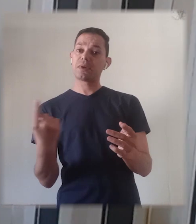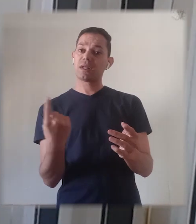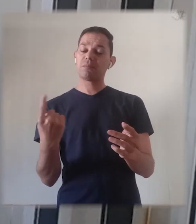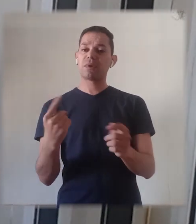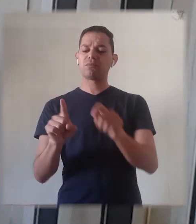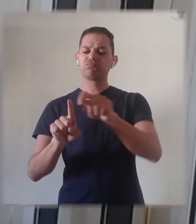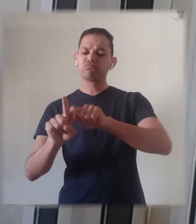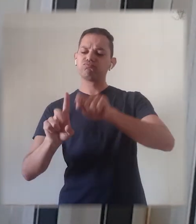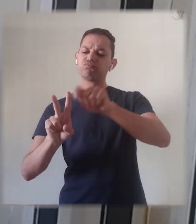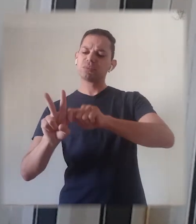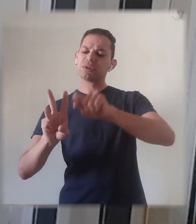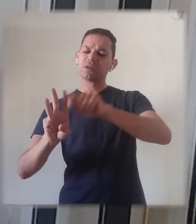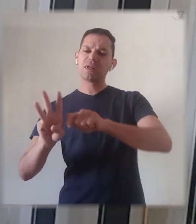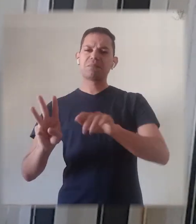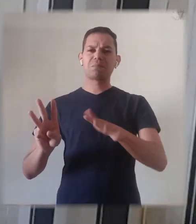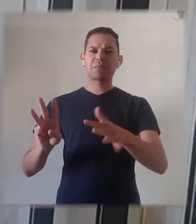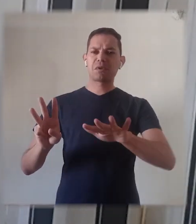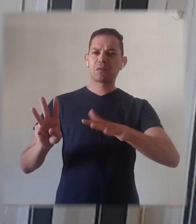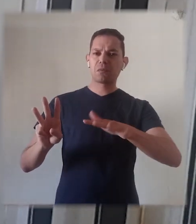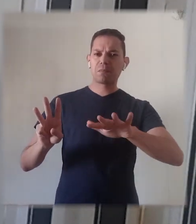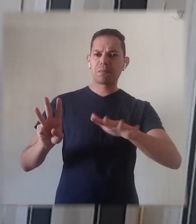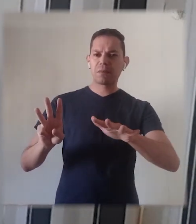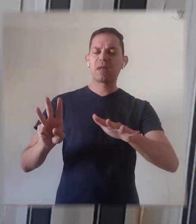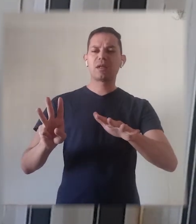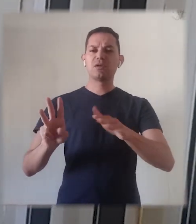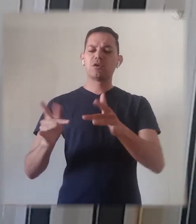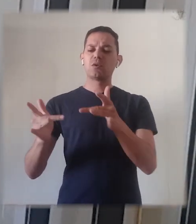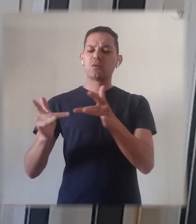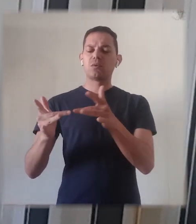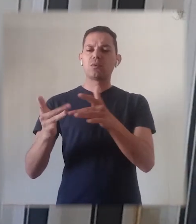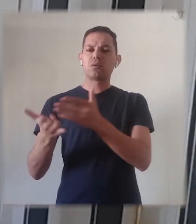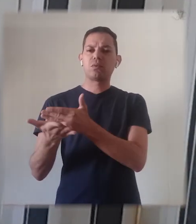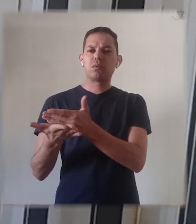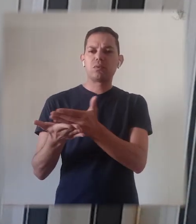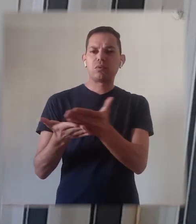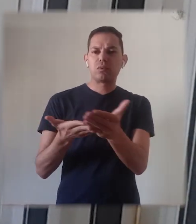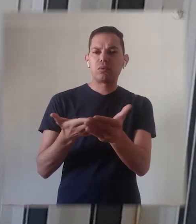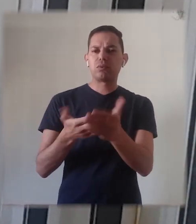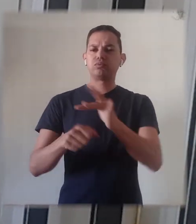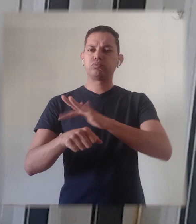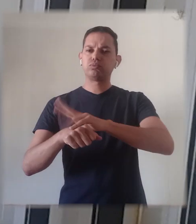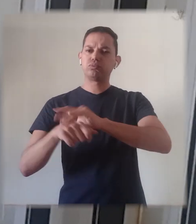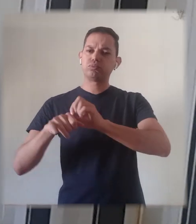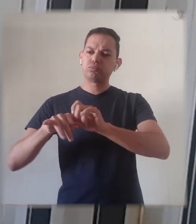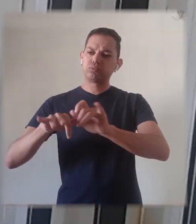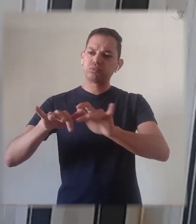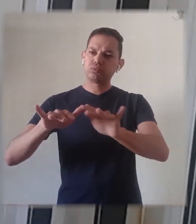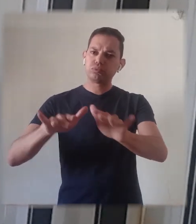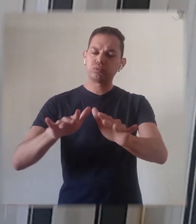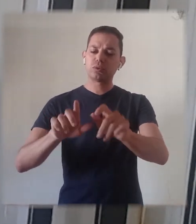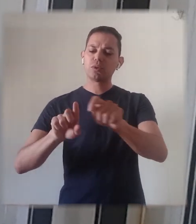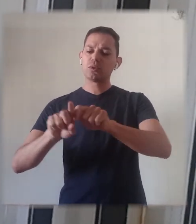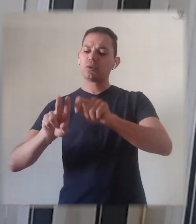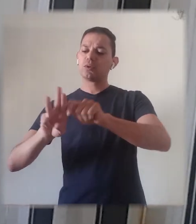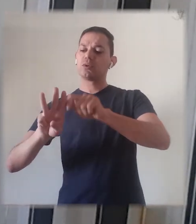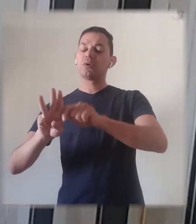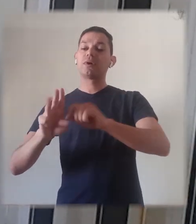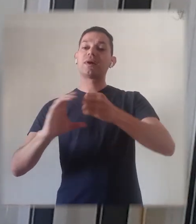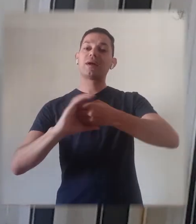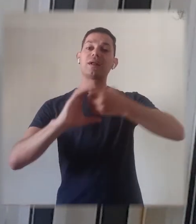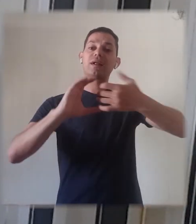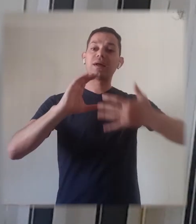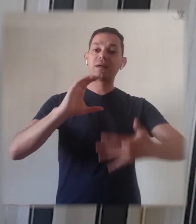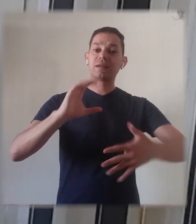primeiro bloco, né, de aproximadamente 3 meses após esse contato com essa situação de emergência, que